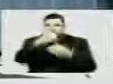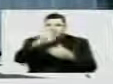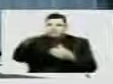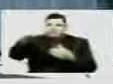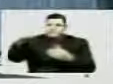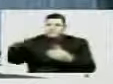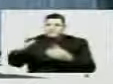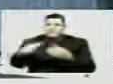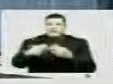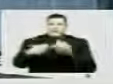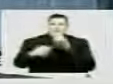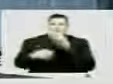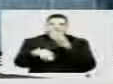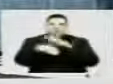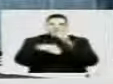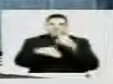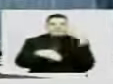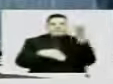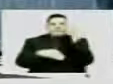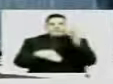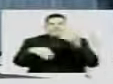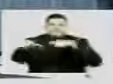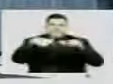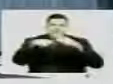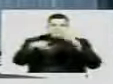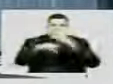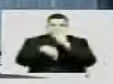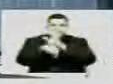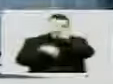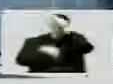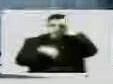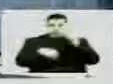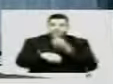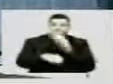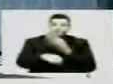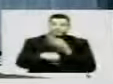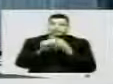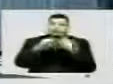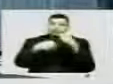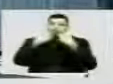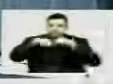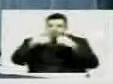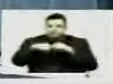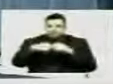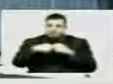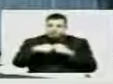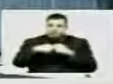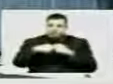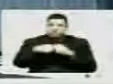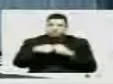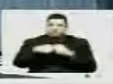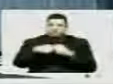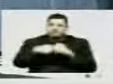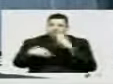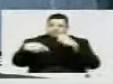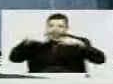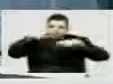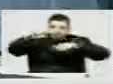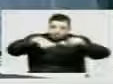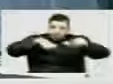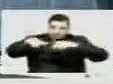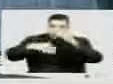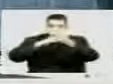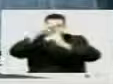outros órgãos tão ou mais importantes para os interesses do povo do estado do Amazonas. Nós precisamos democratizar